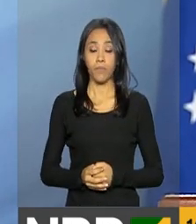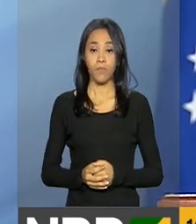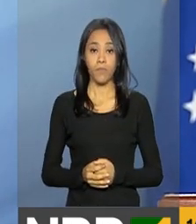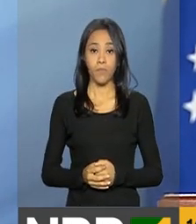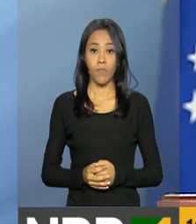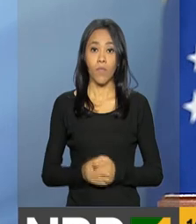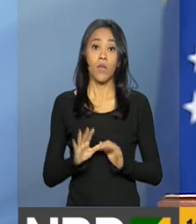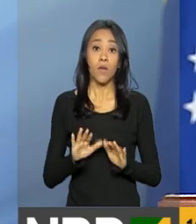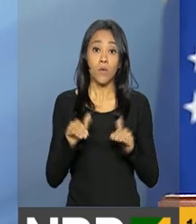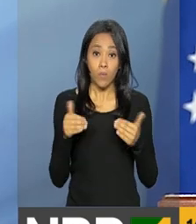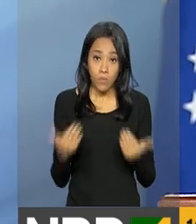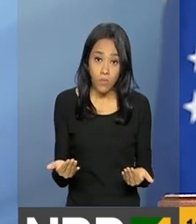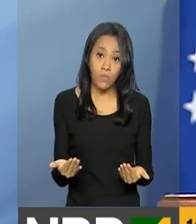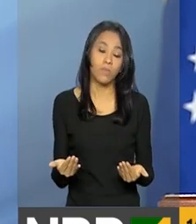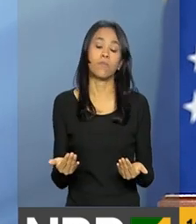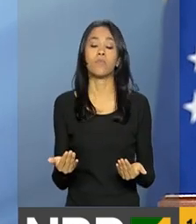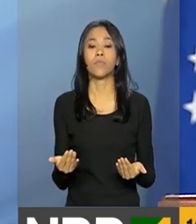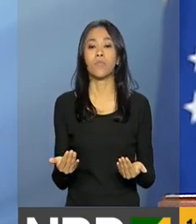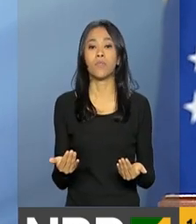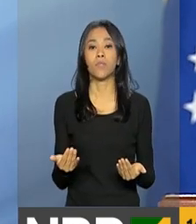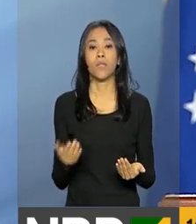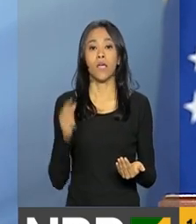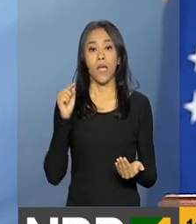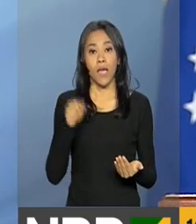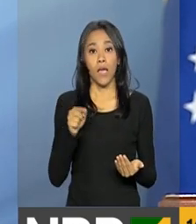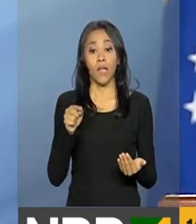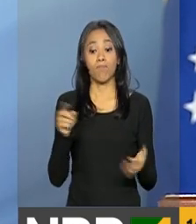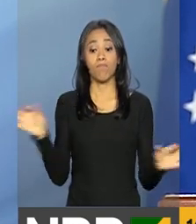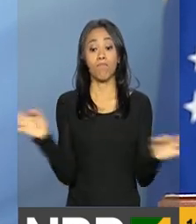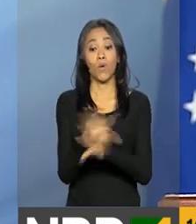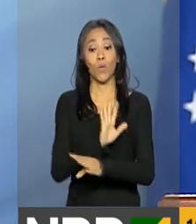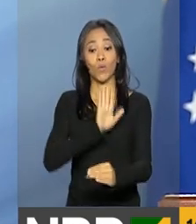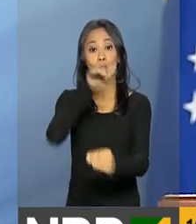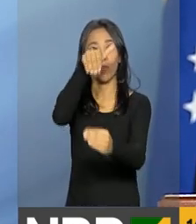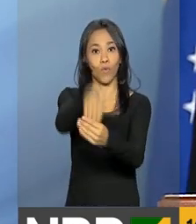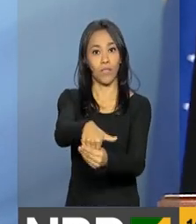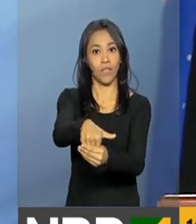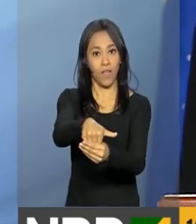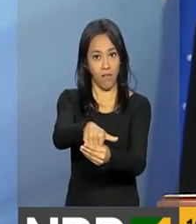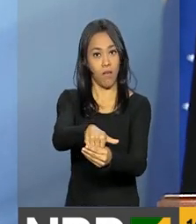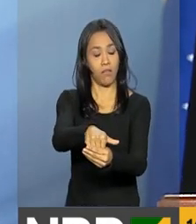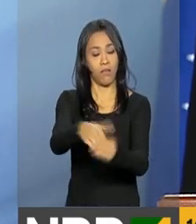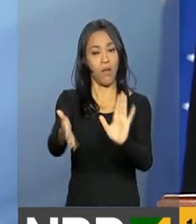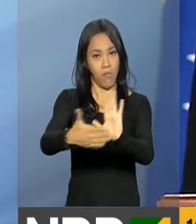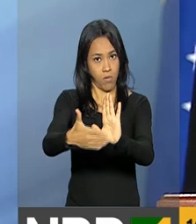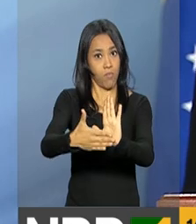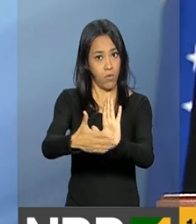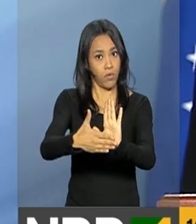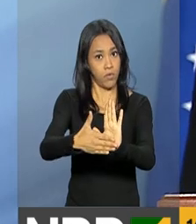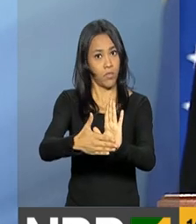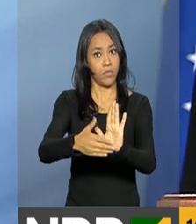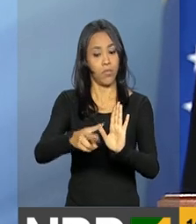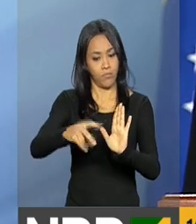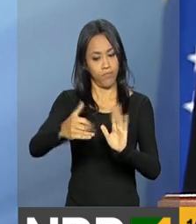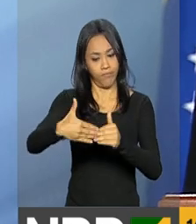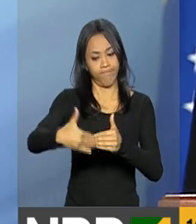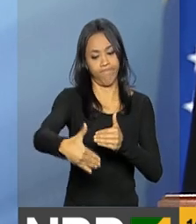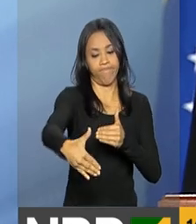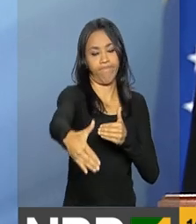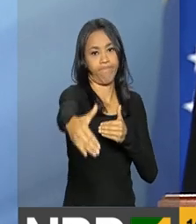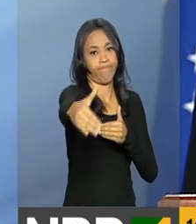Quando ela estiver para ser votada, e naturalmente isto, segundo a